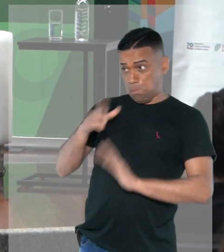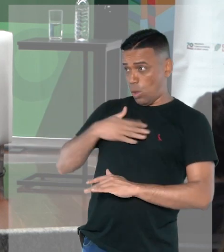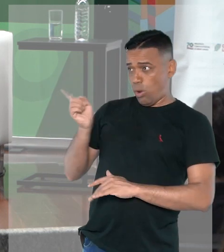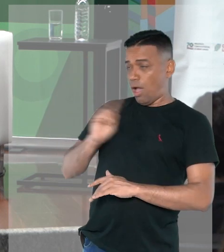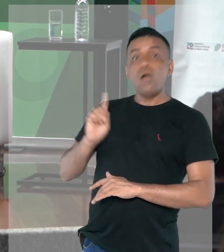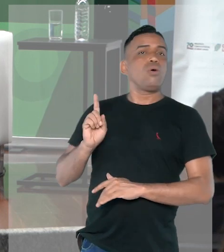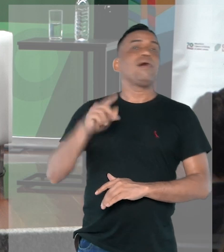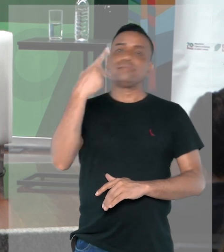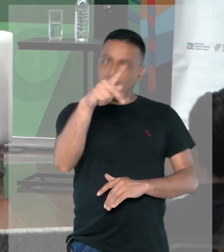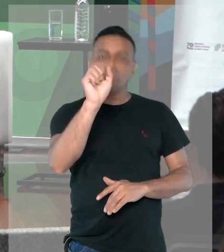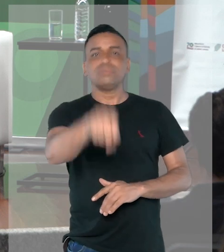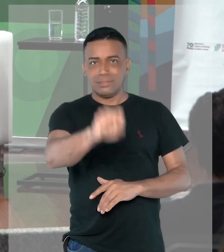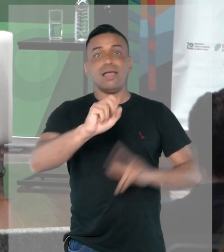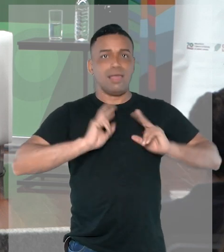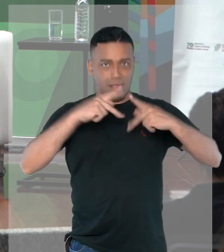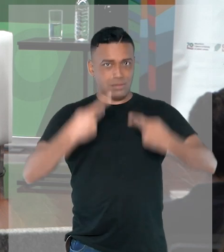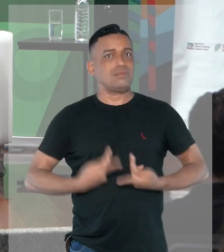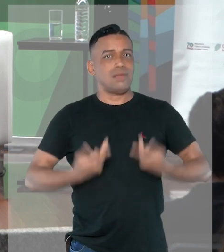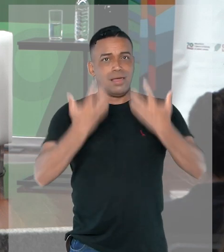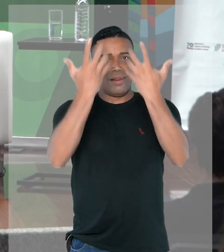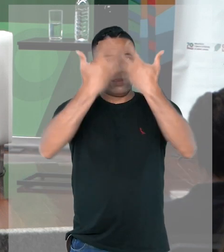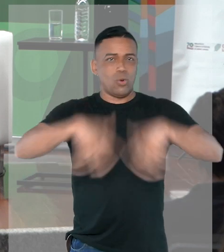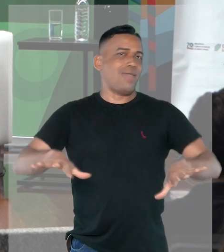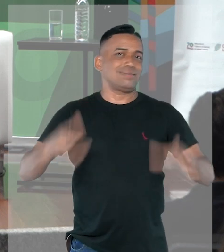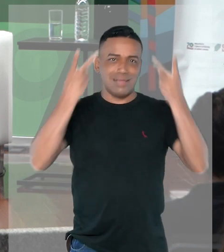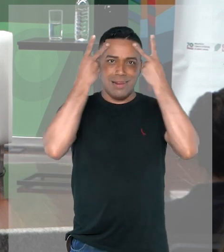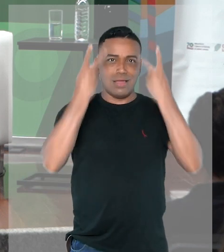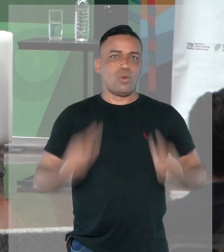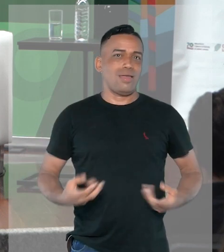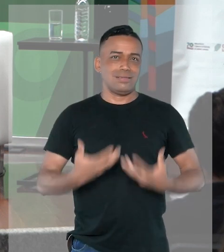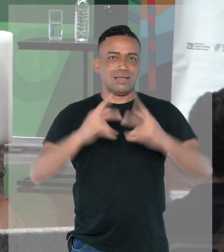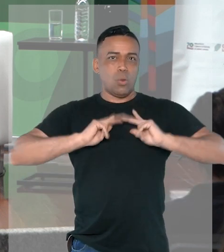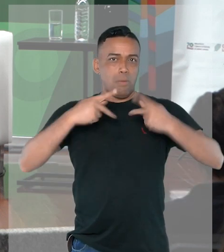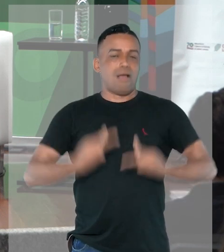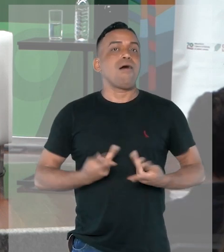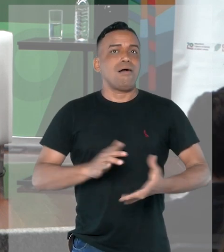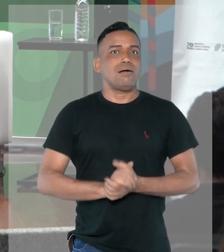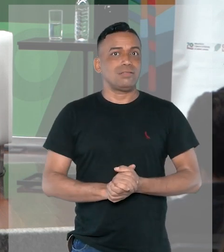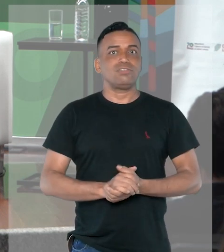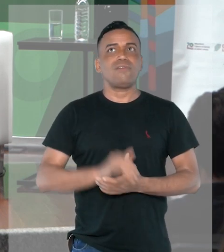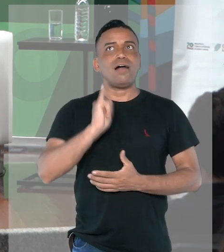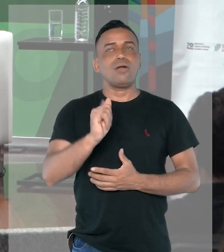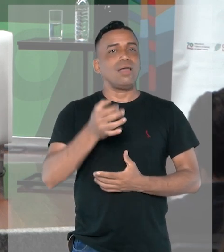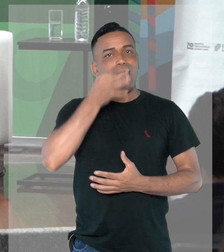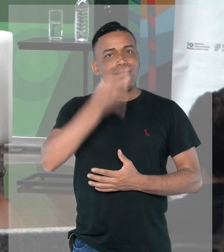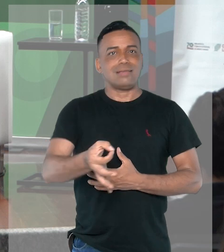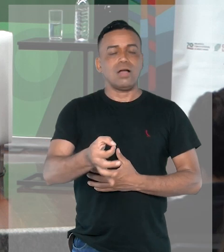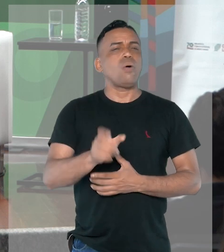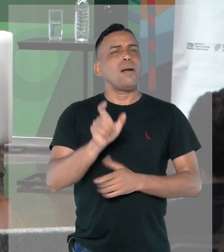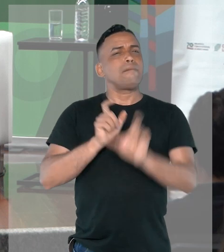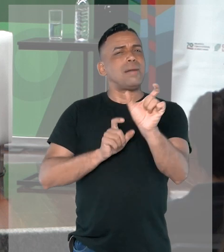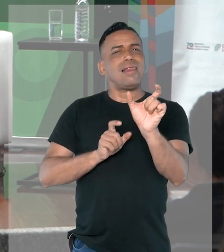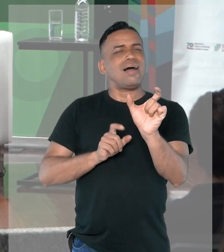da natureza humana. Mas o que você faz? Você não vai manifestar isso no mundo. Você vai chamar o que a gente chama plena atenção, que hoje em dia está em moda uma